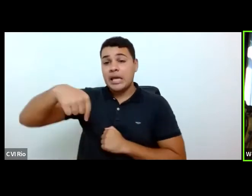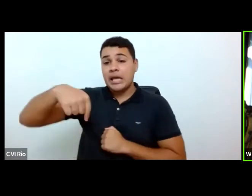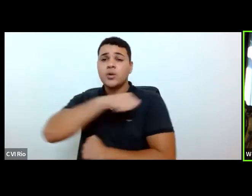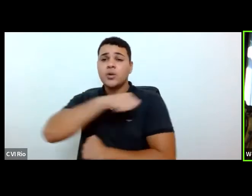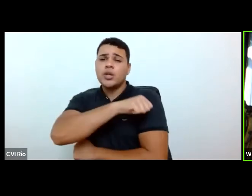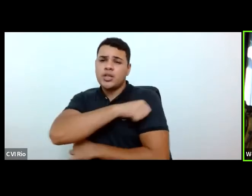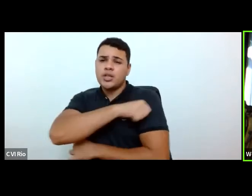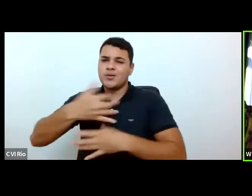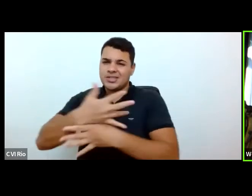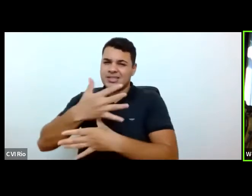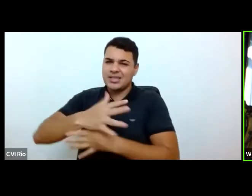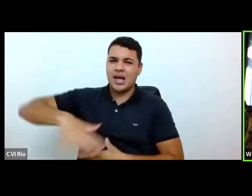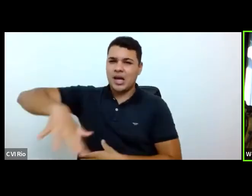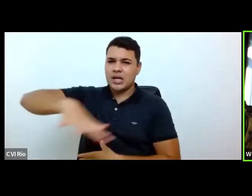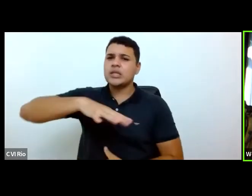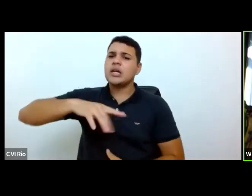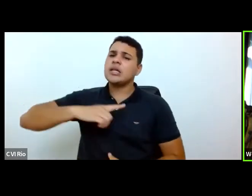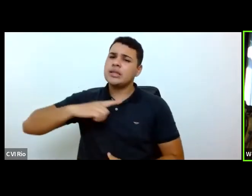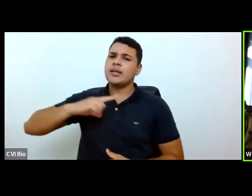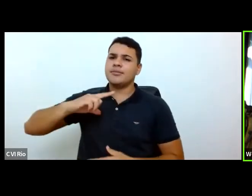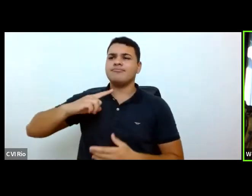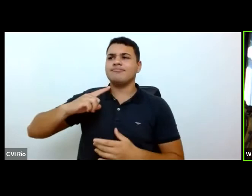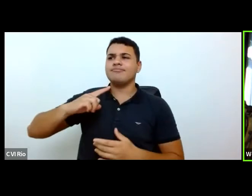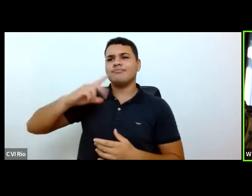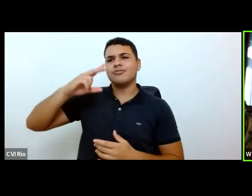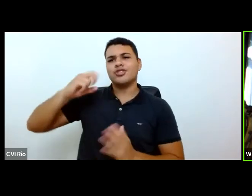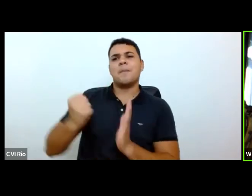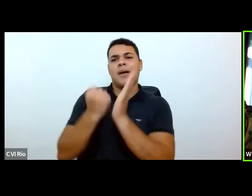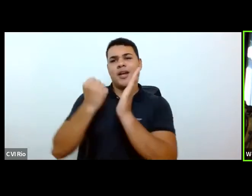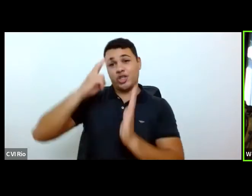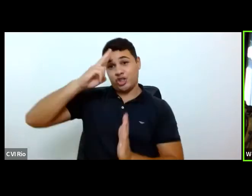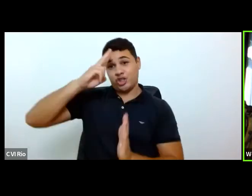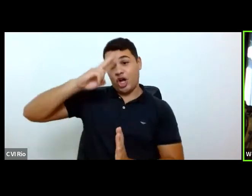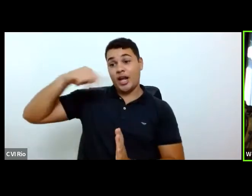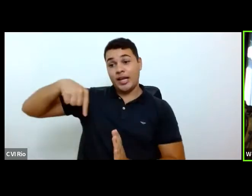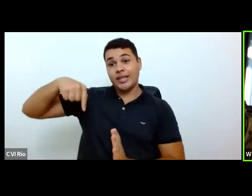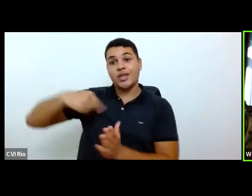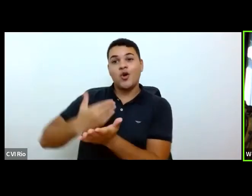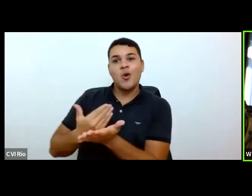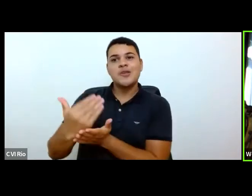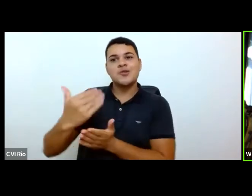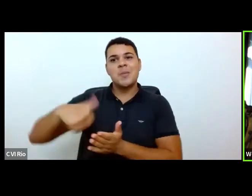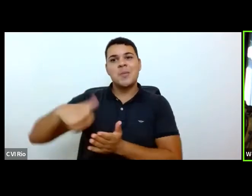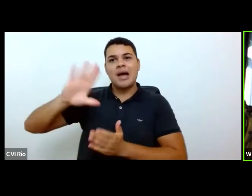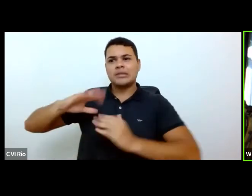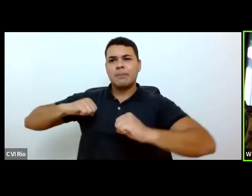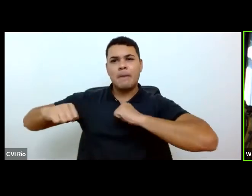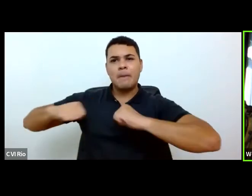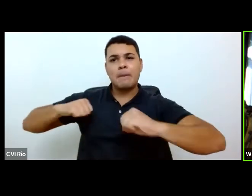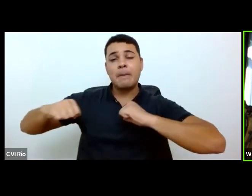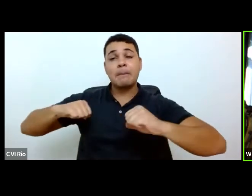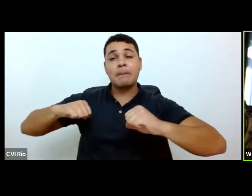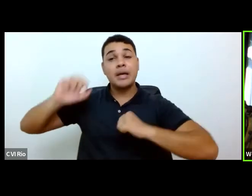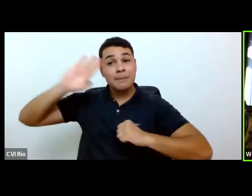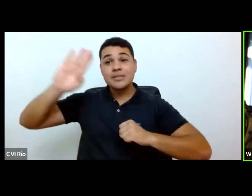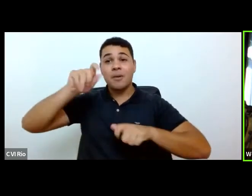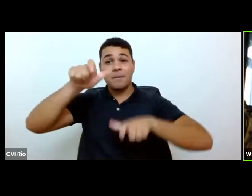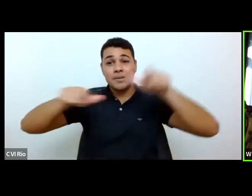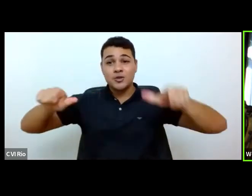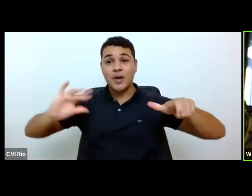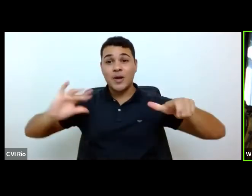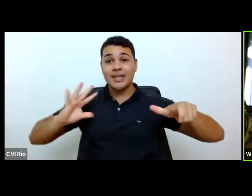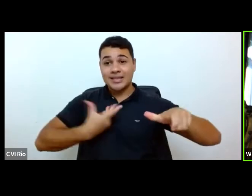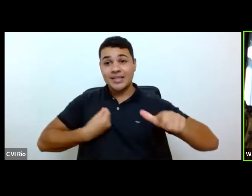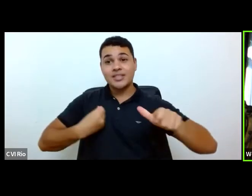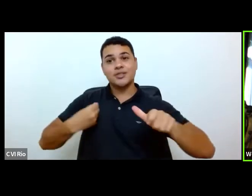né? Para as lutas trans, foi aqui que iniciou, né? E com muitas trans nordestinas, né? Já